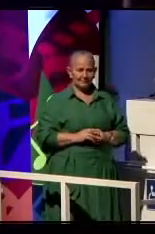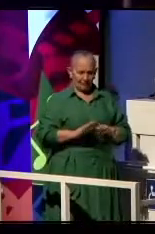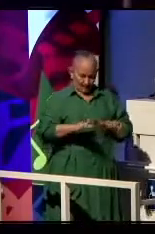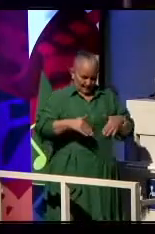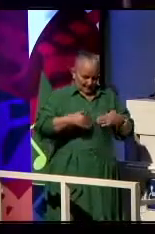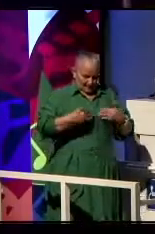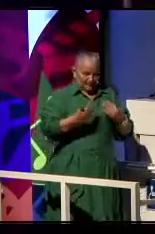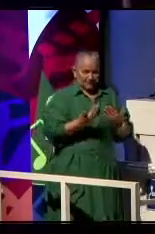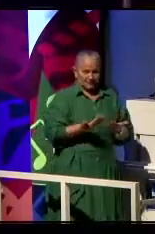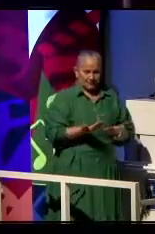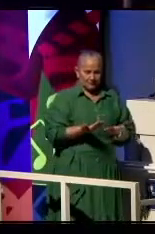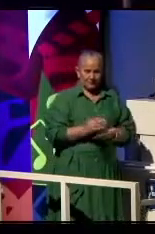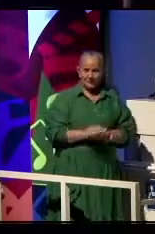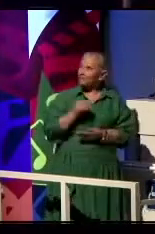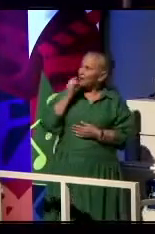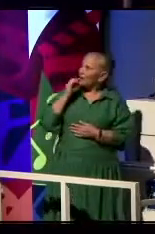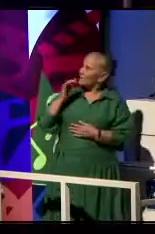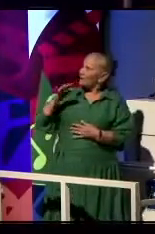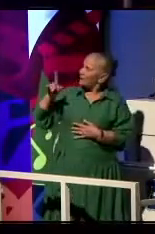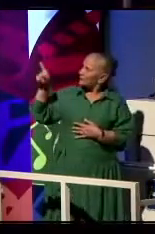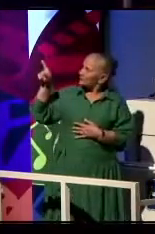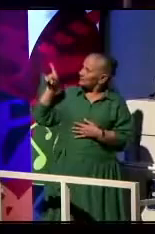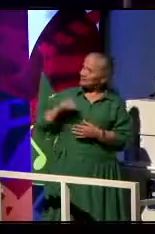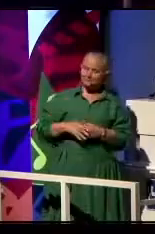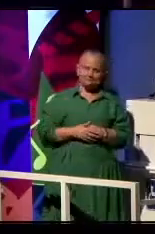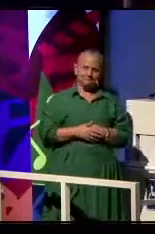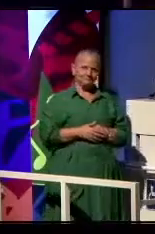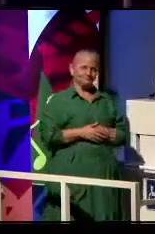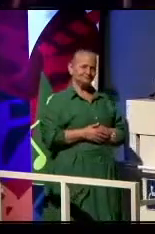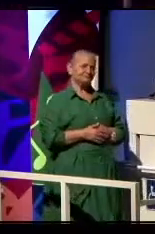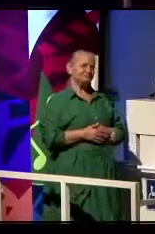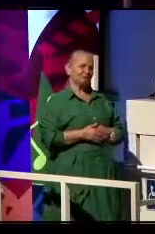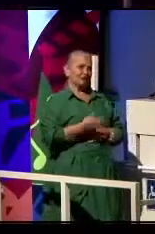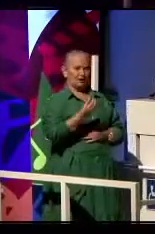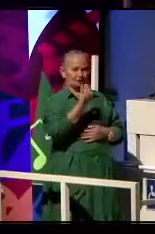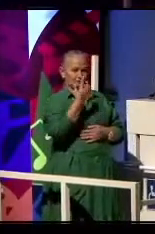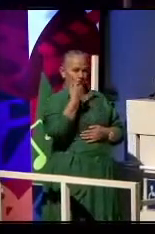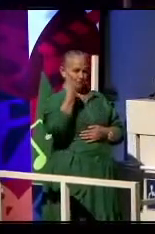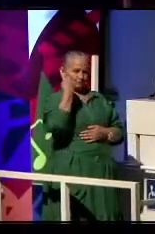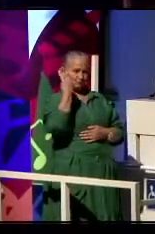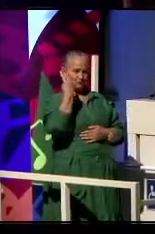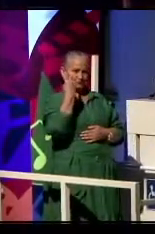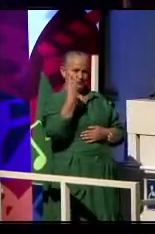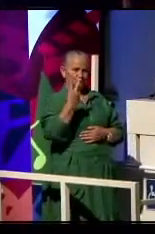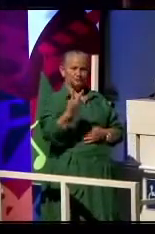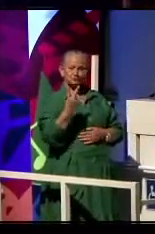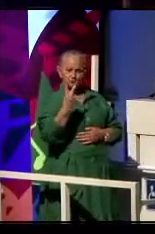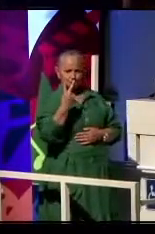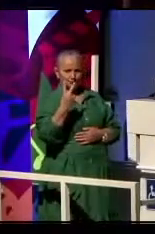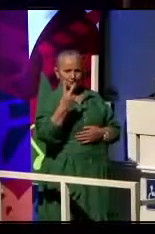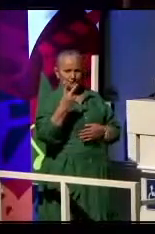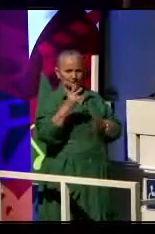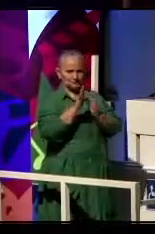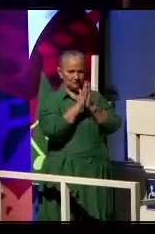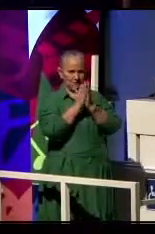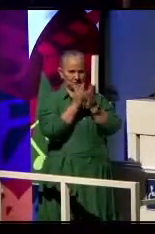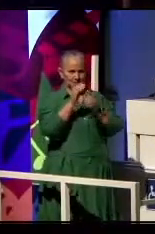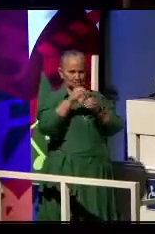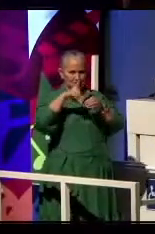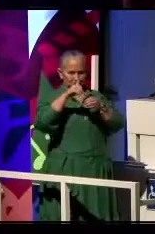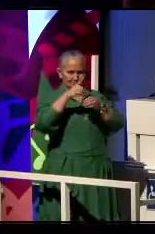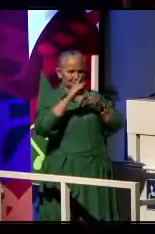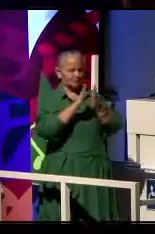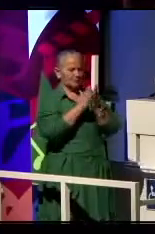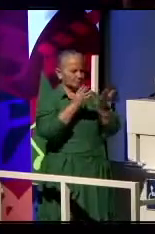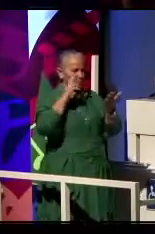Então, é esse álbum aí. Esse álbum, essa foto também é do Cafi, dos dois meninos na capa. Então, saiu o